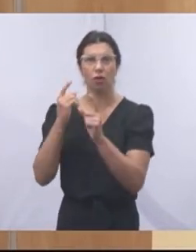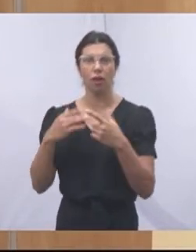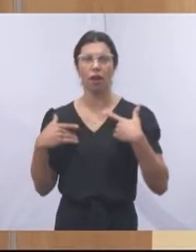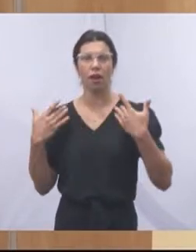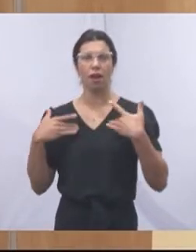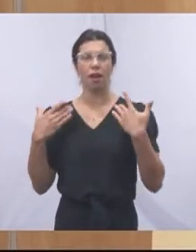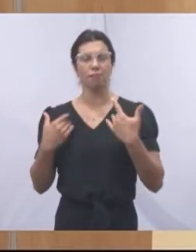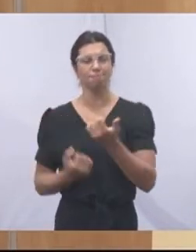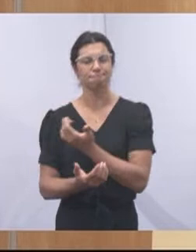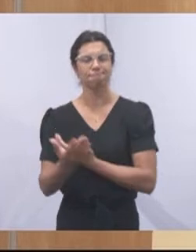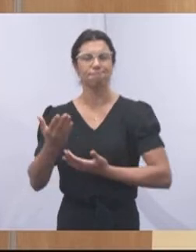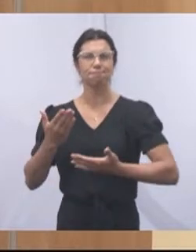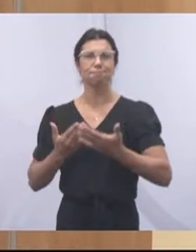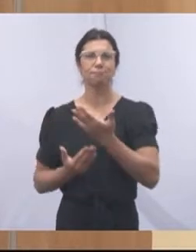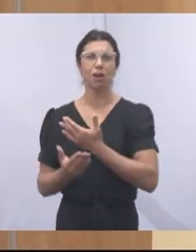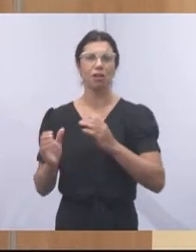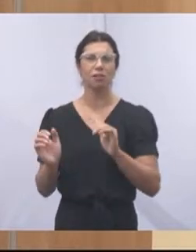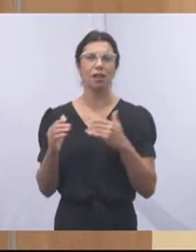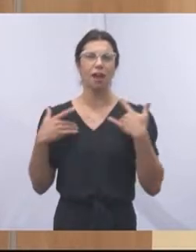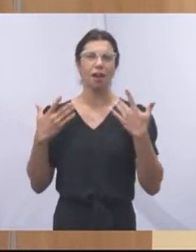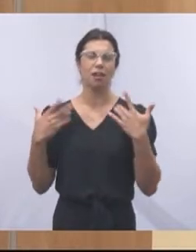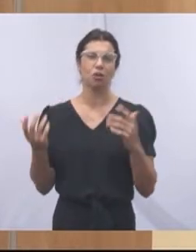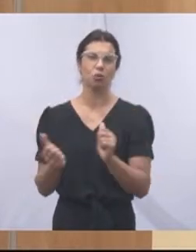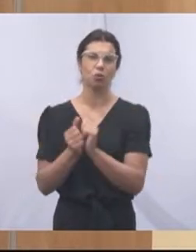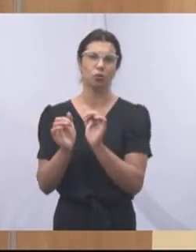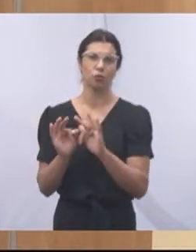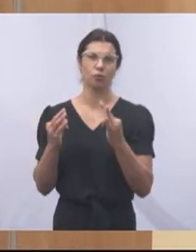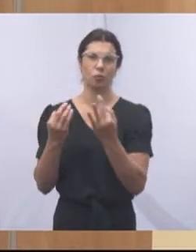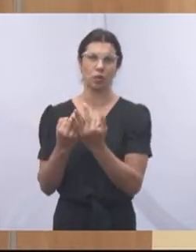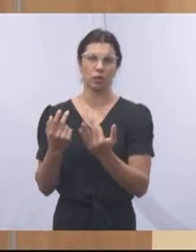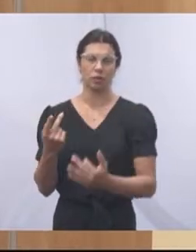momentos compartilhados com seus entes queridos.